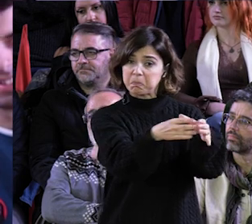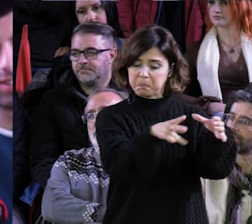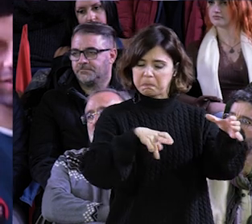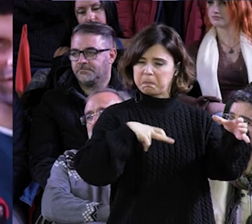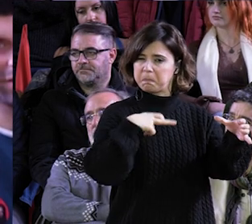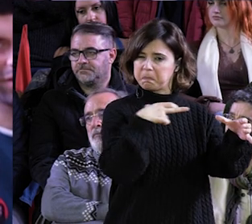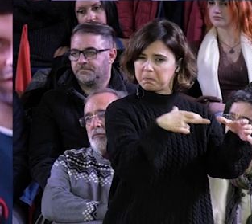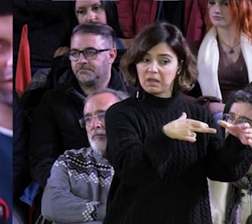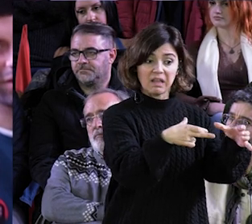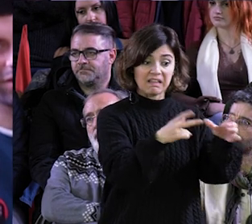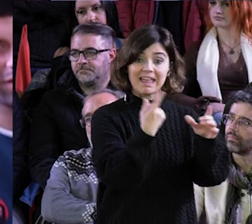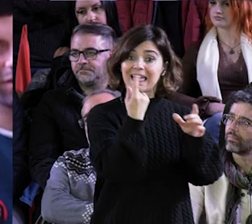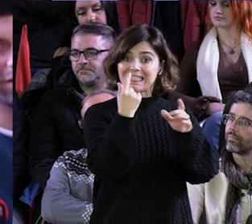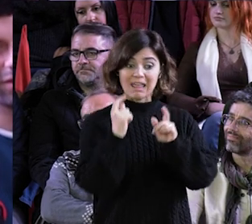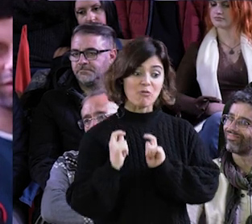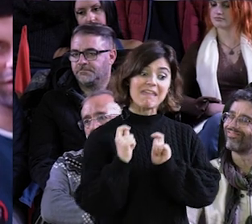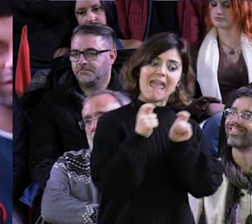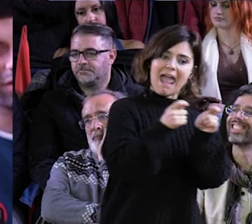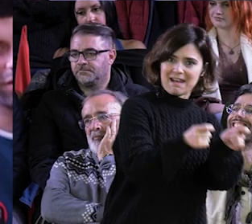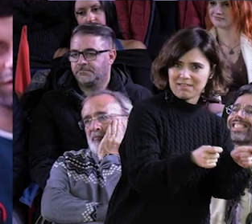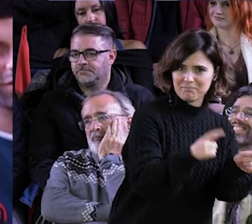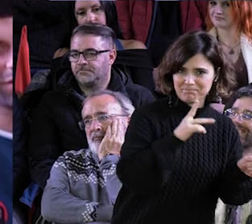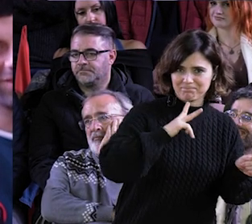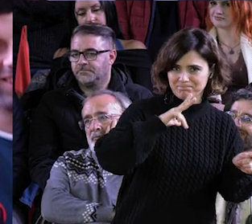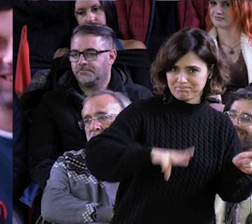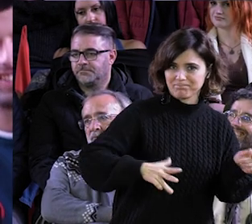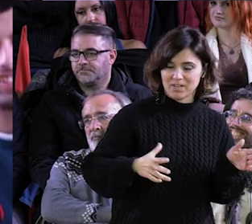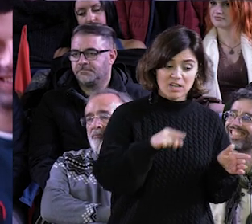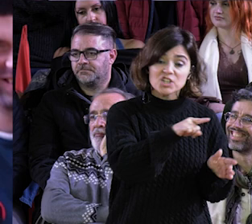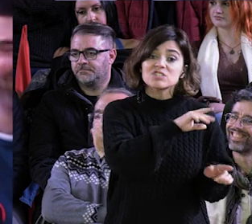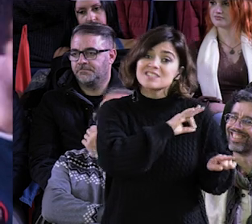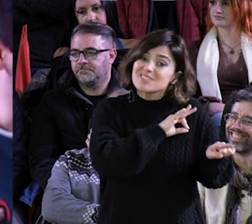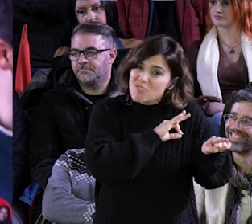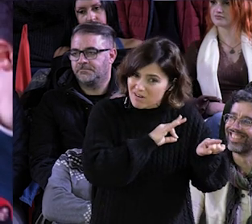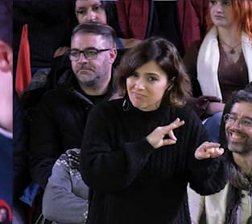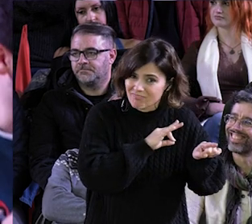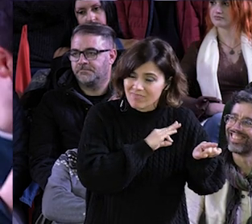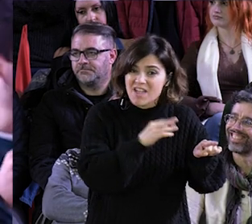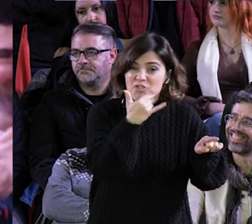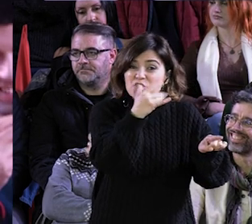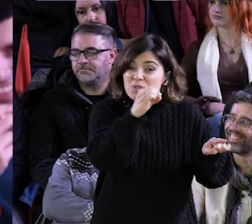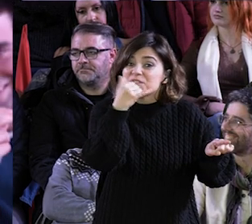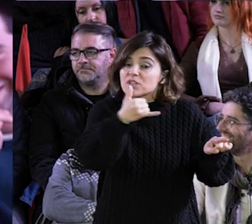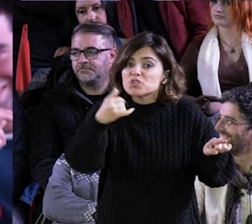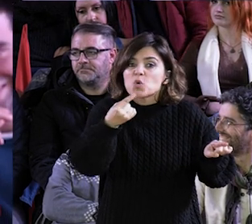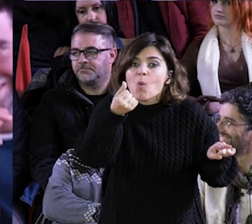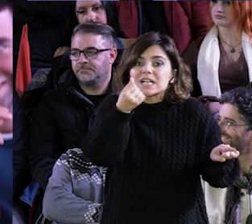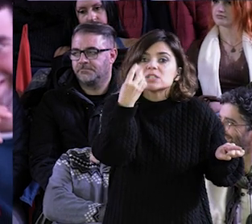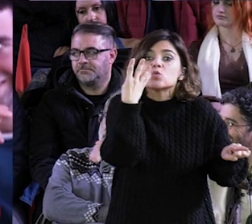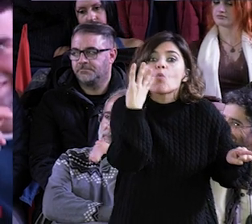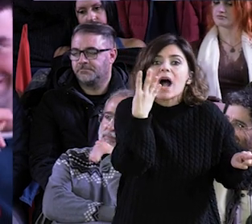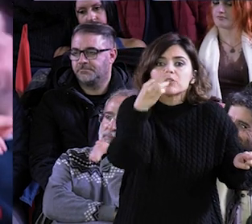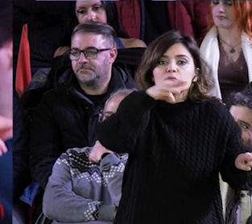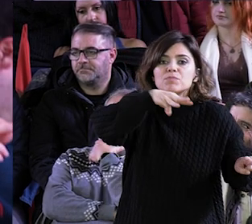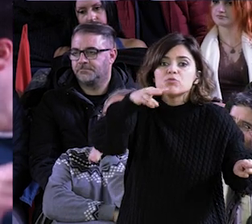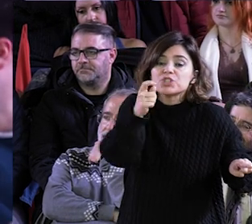Fred Mais, no nosso país. Este senhor, que em 2022 levou quase 4 milhões de euros de